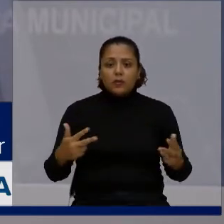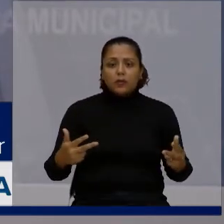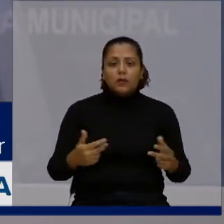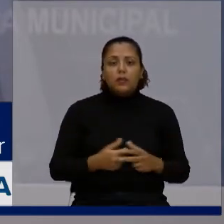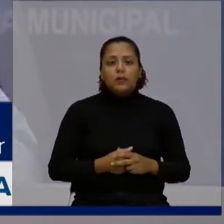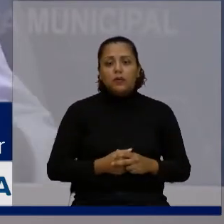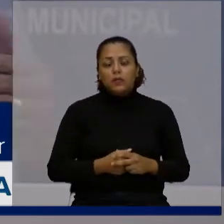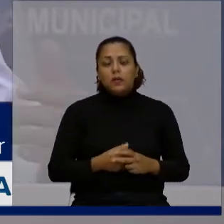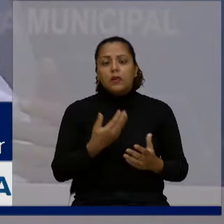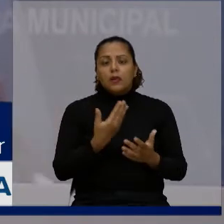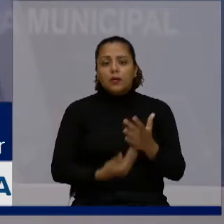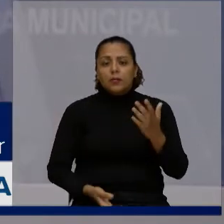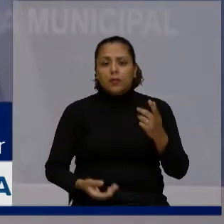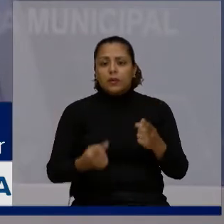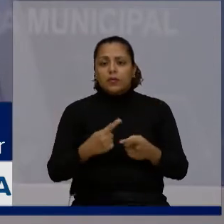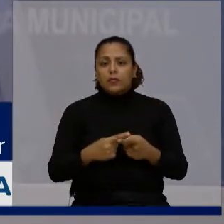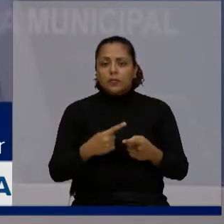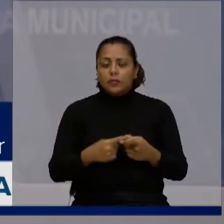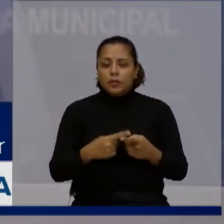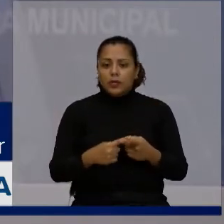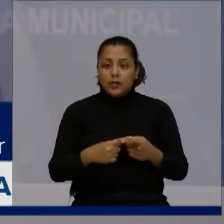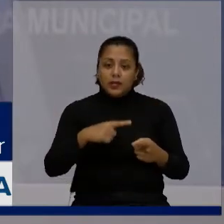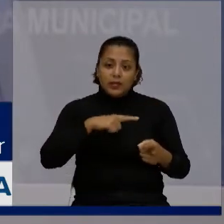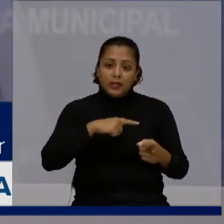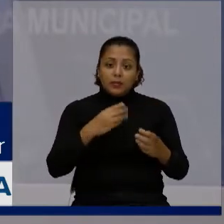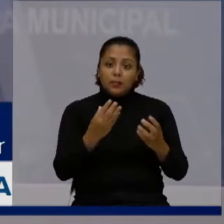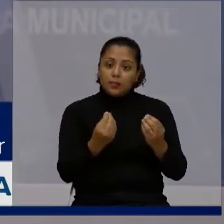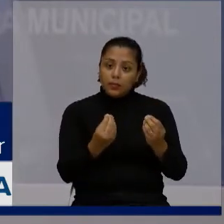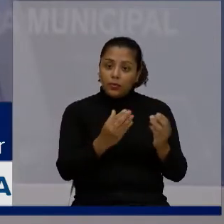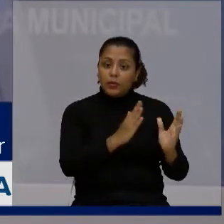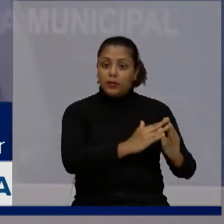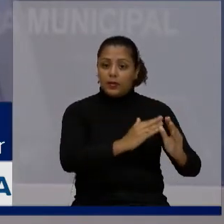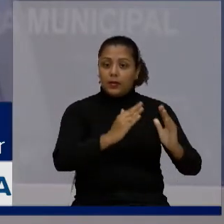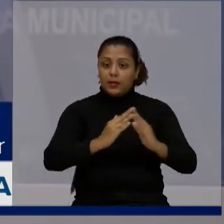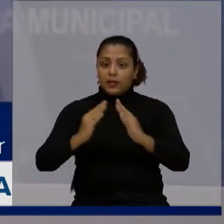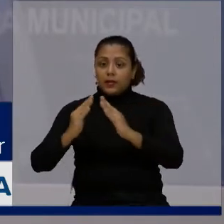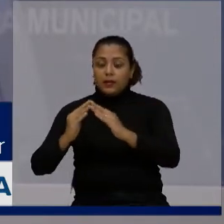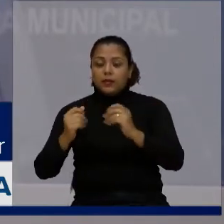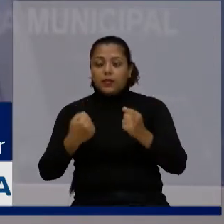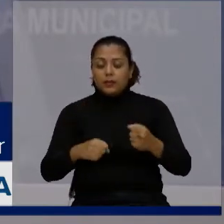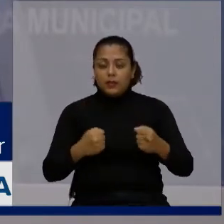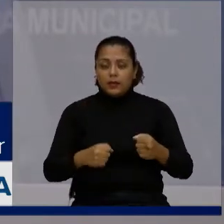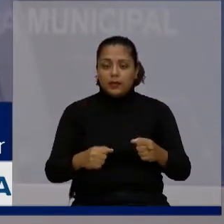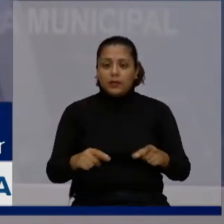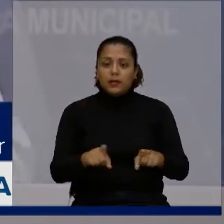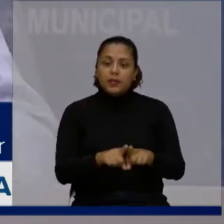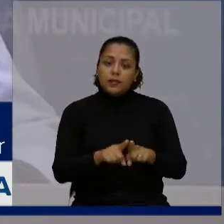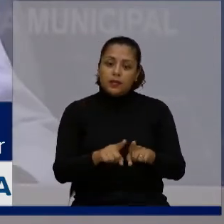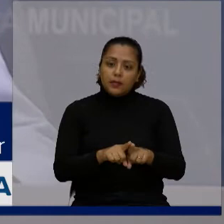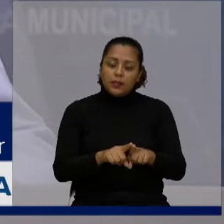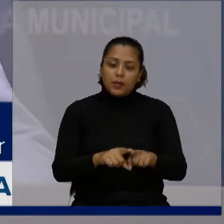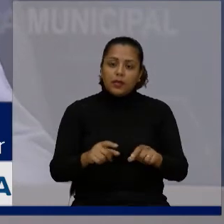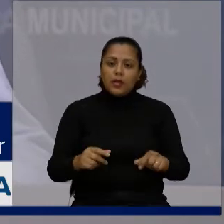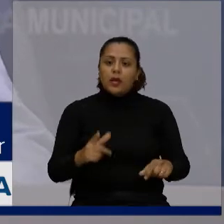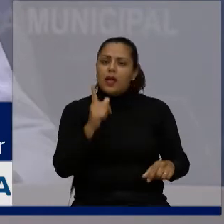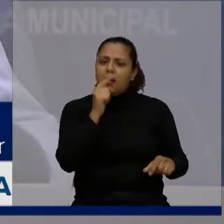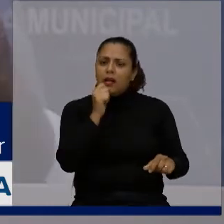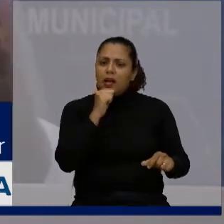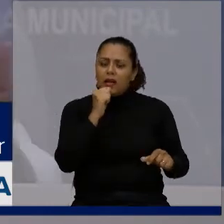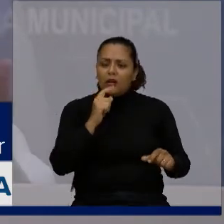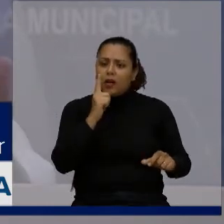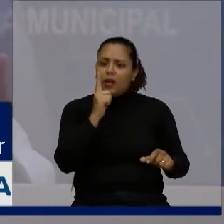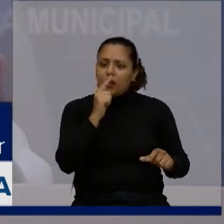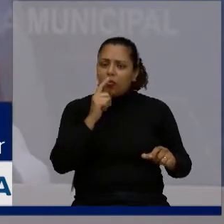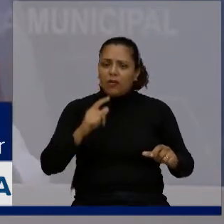a perda? Por causa do saturamento da rede. Aí vem o problema da pressão da água. Quanto mais pressão,